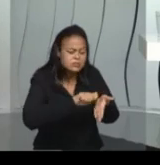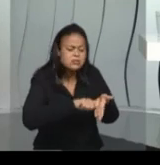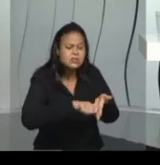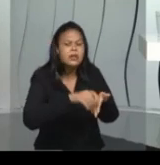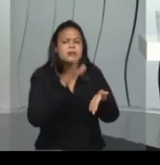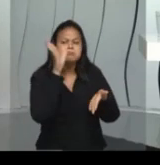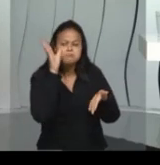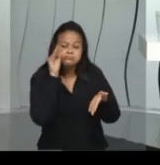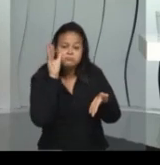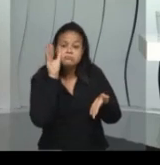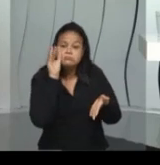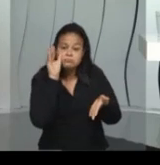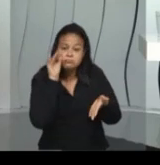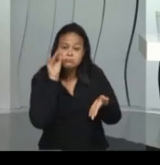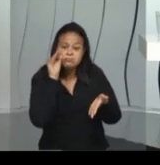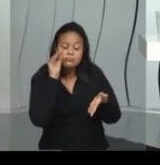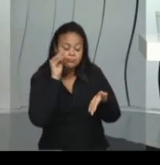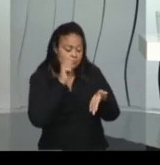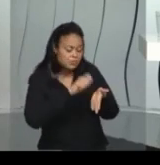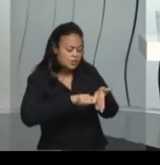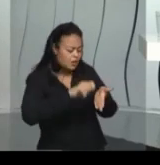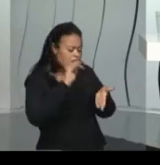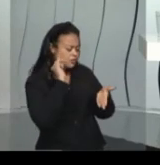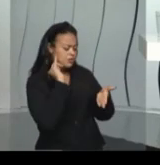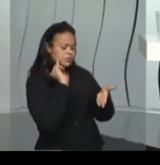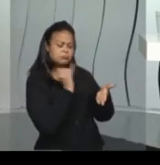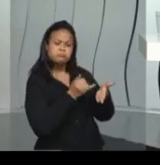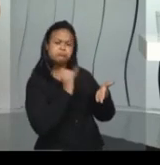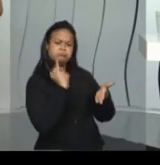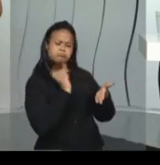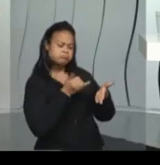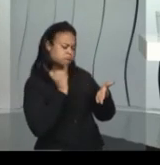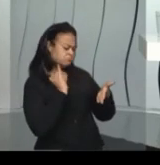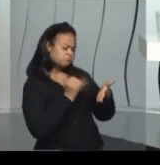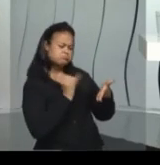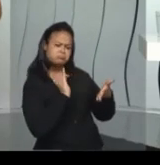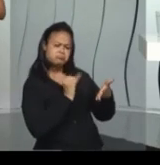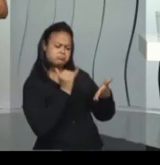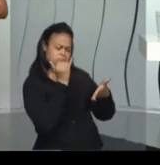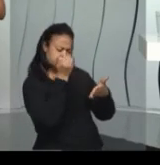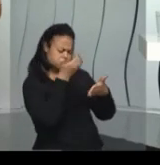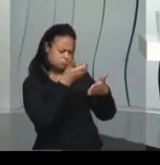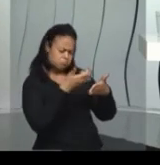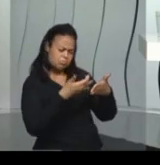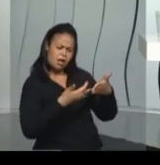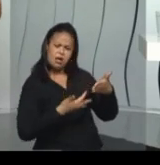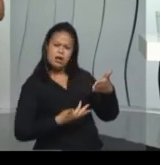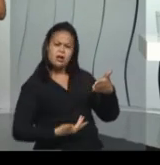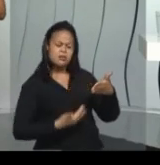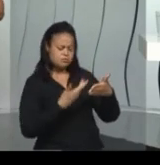porque o relato ele vai servir para a gente